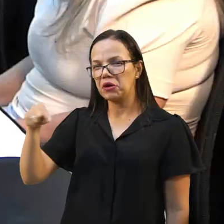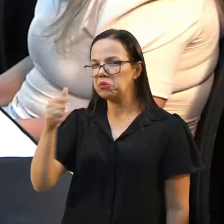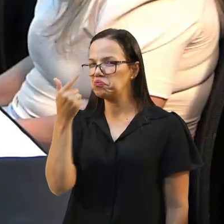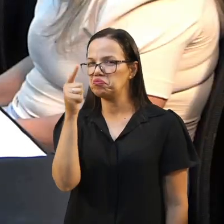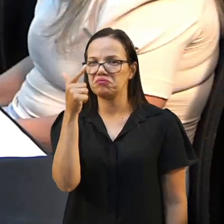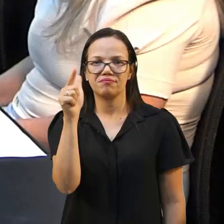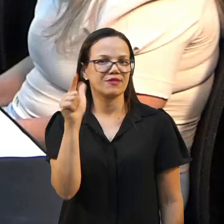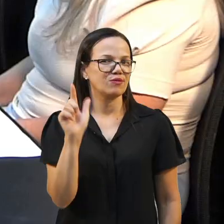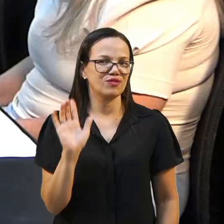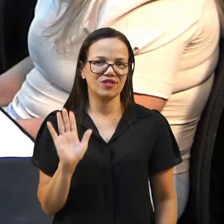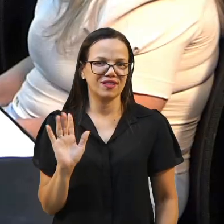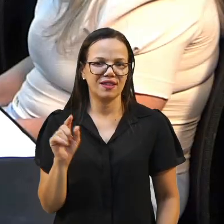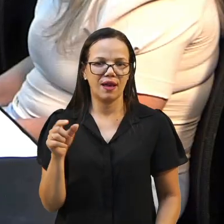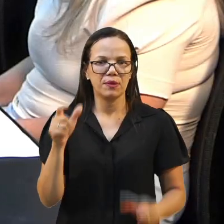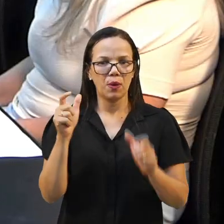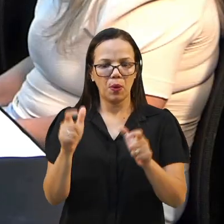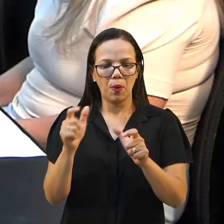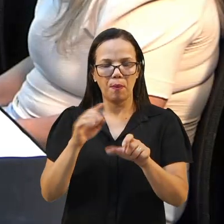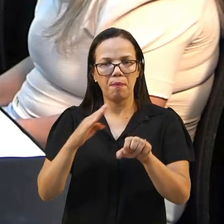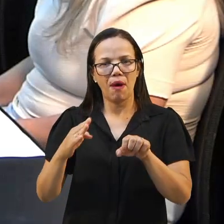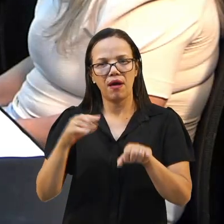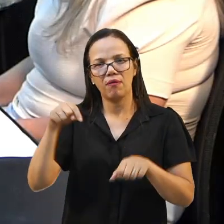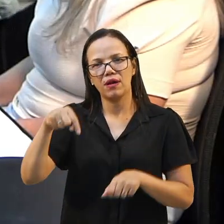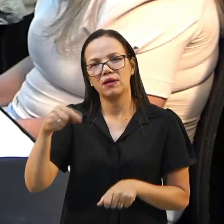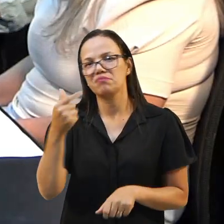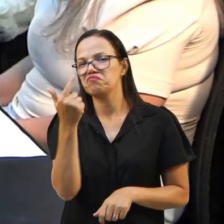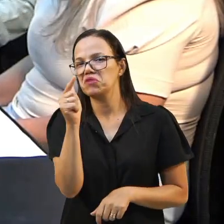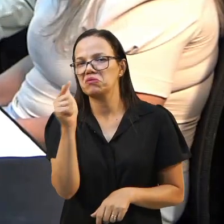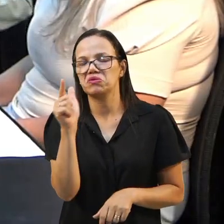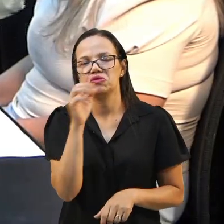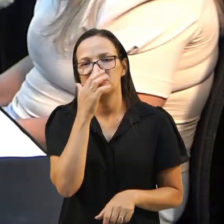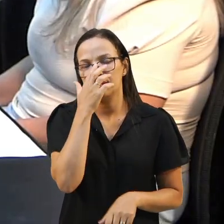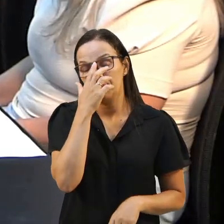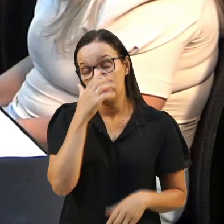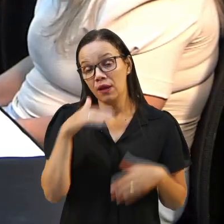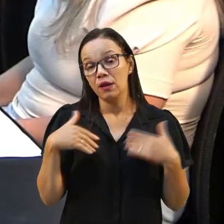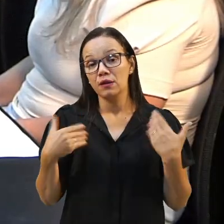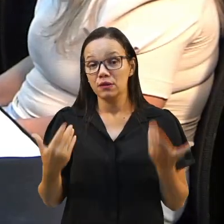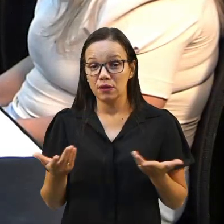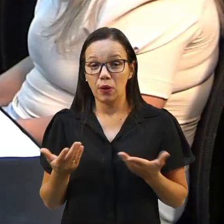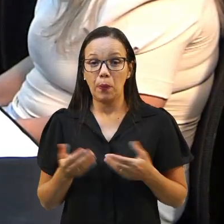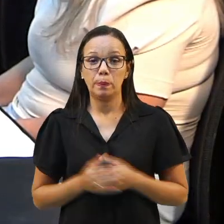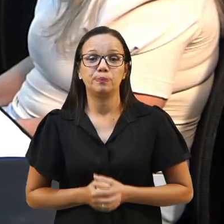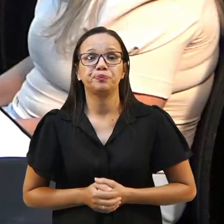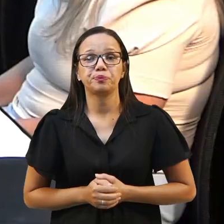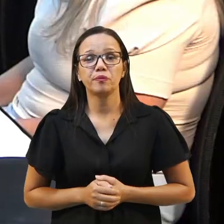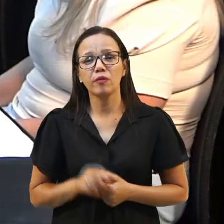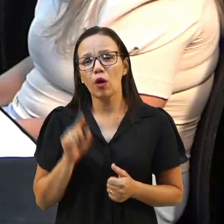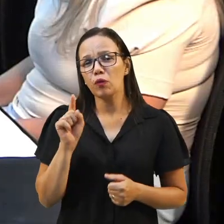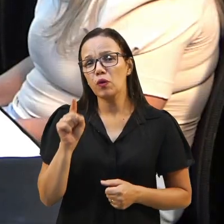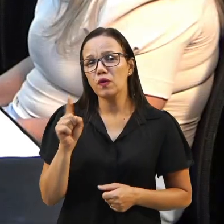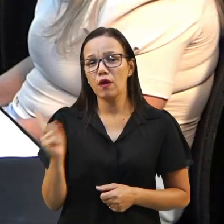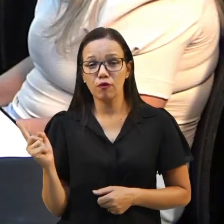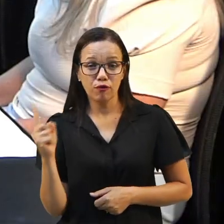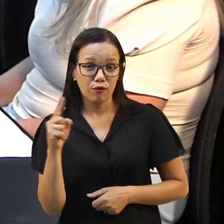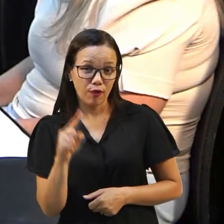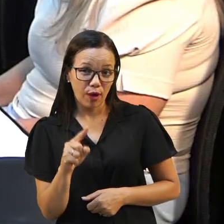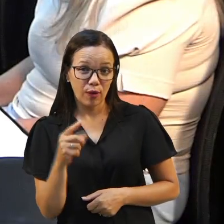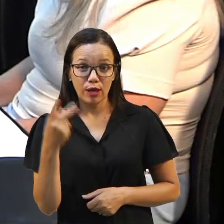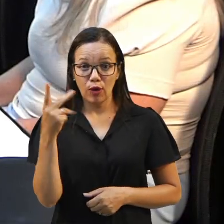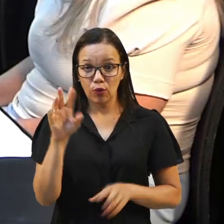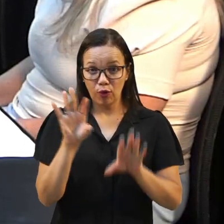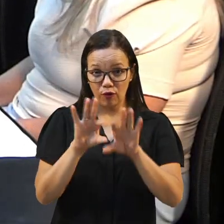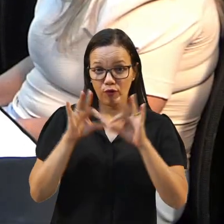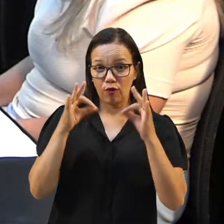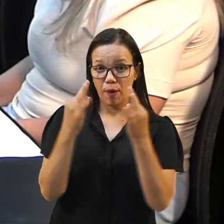do municipal ali, um Campo campão de terra. municipal, né? Exatamente. Então, mas aí o senhor veio e a sua família